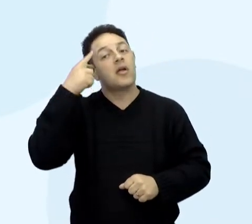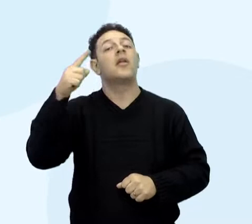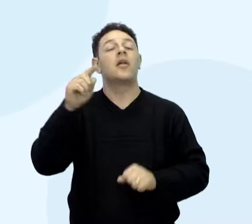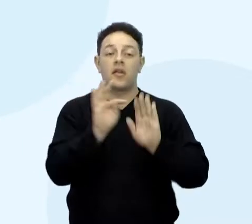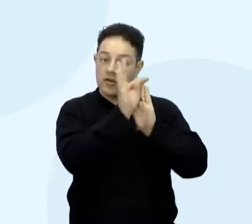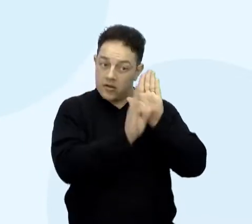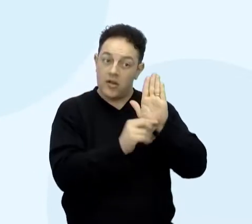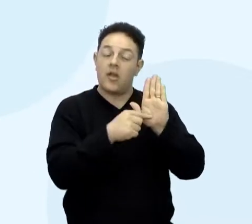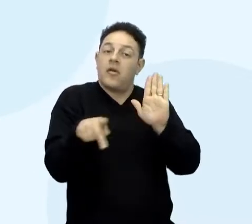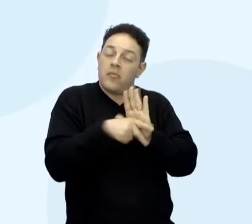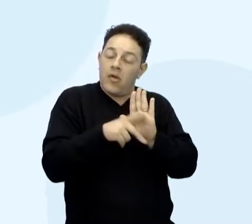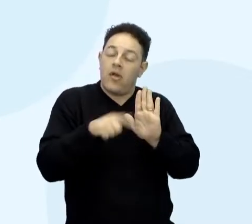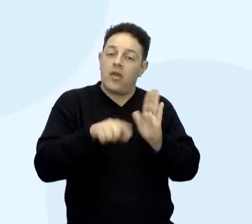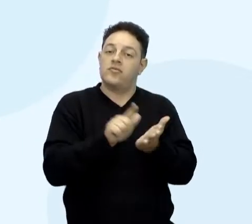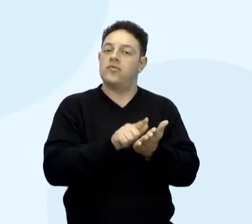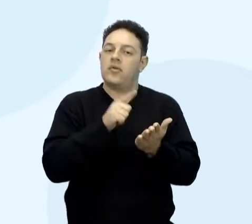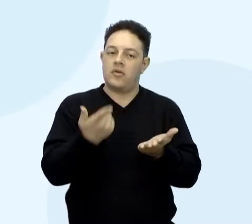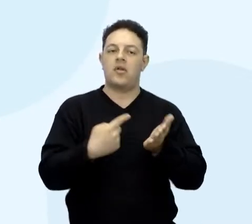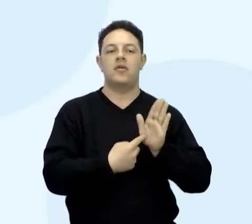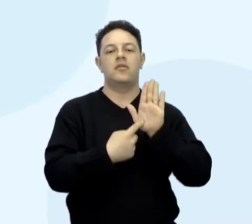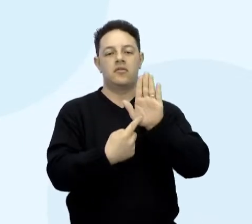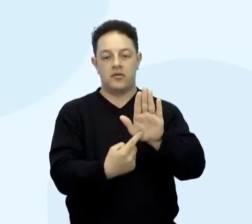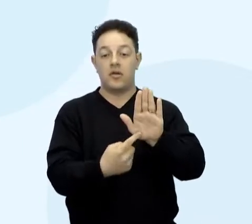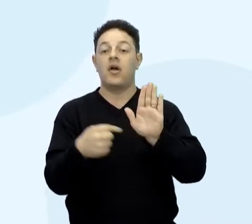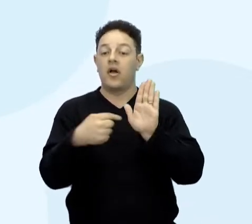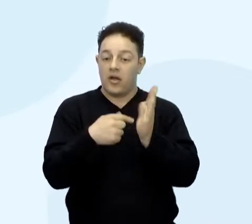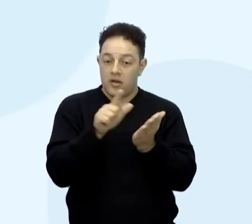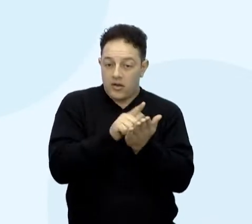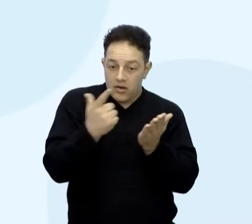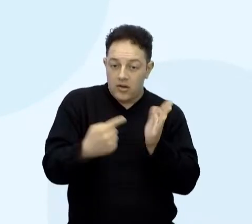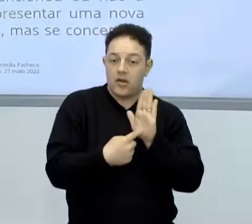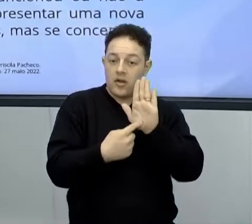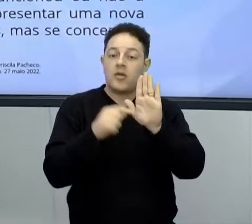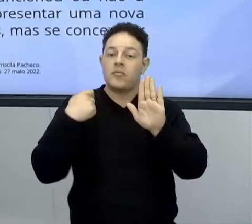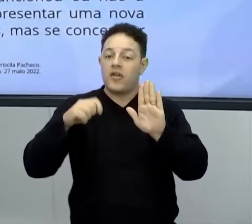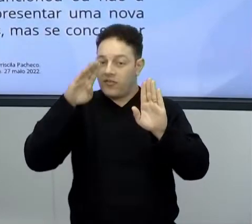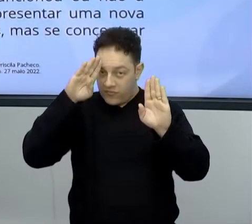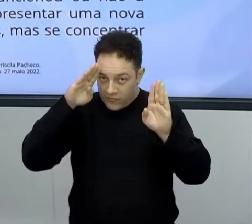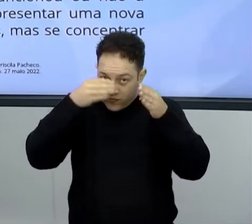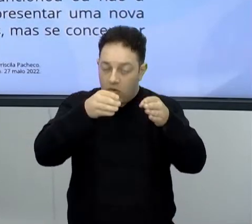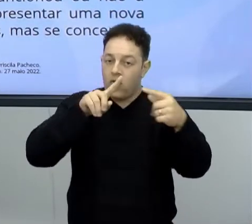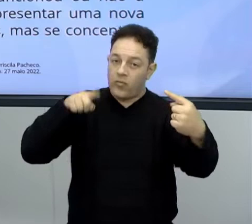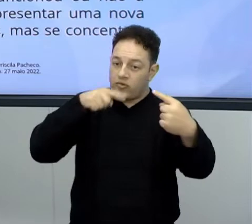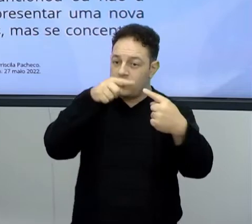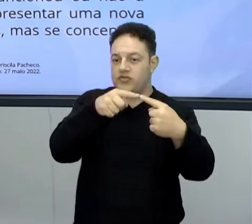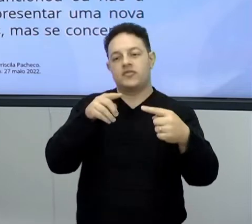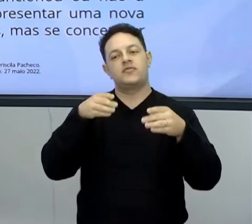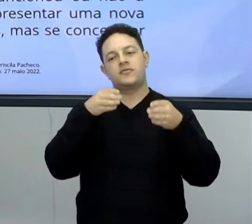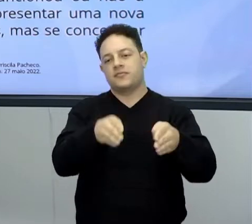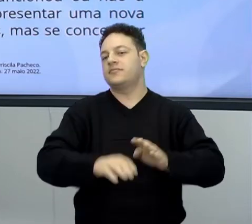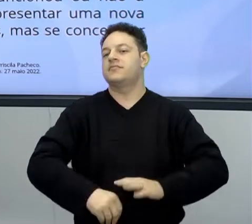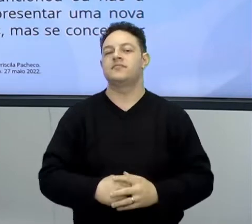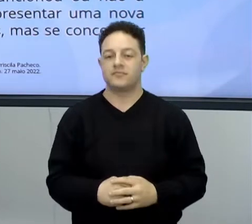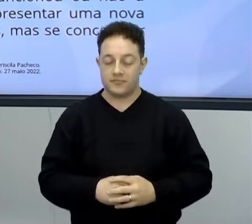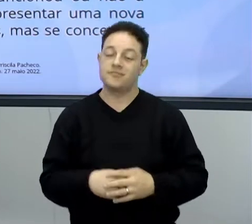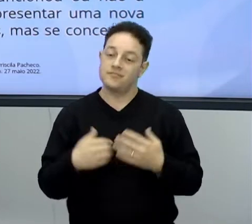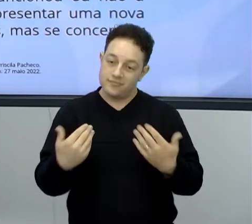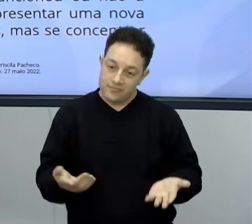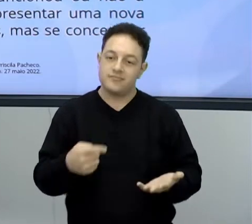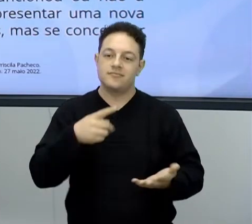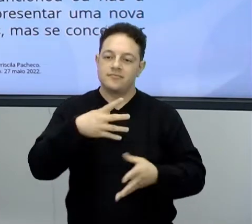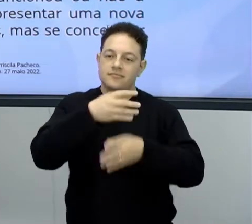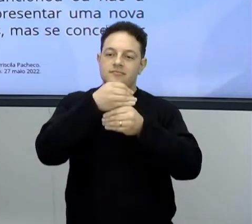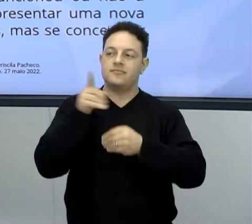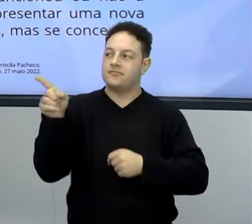texto jornalístico. E como nós vimos, ele tem que ser o mais objetivo possível, tá? Então, por isso esse reforço